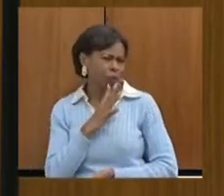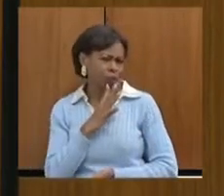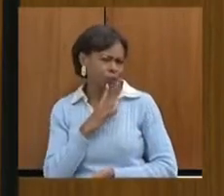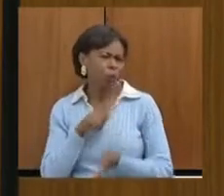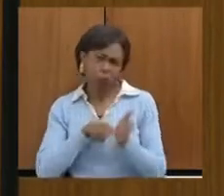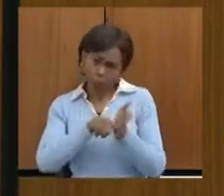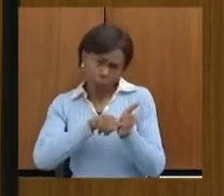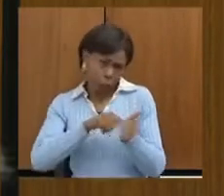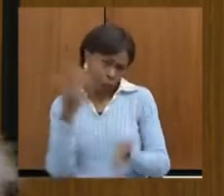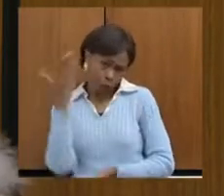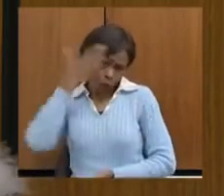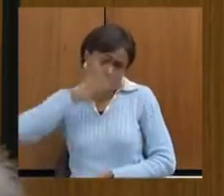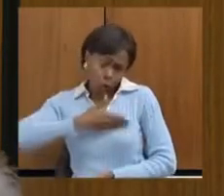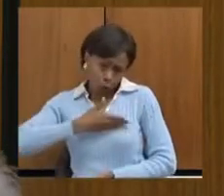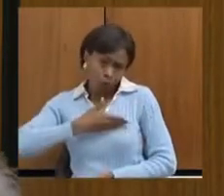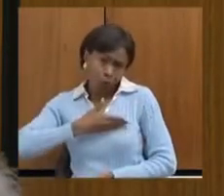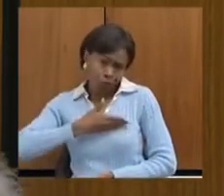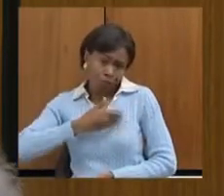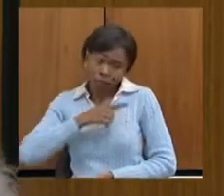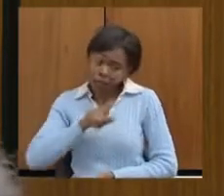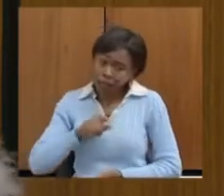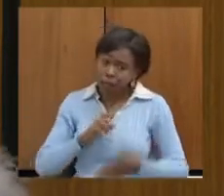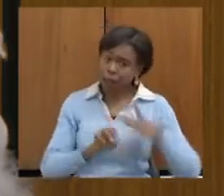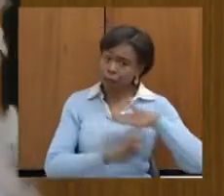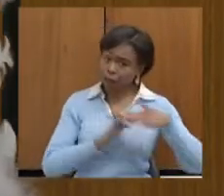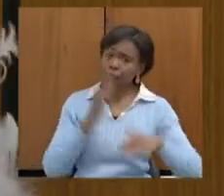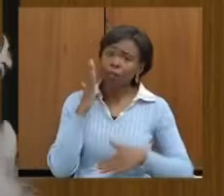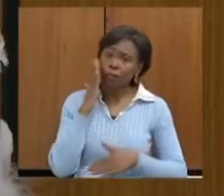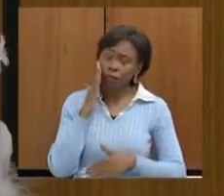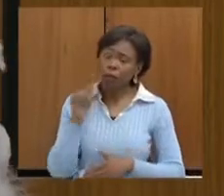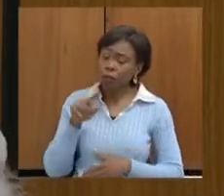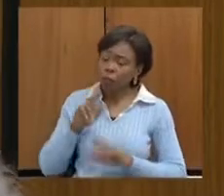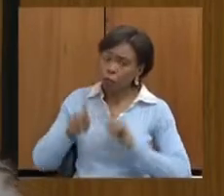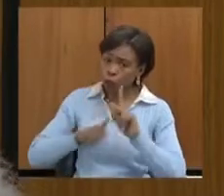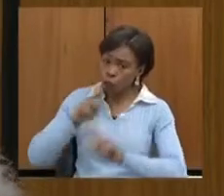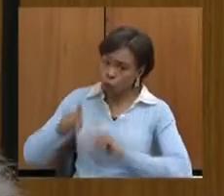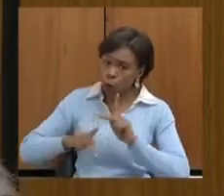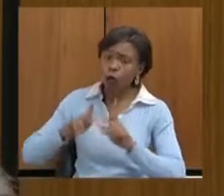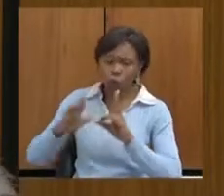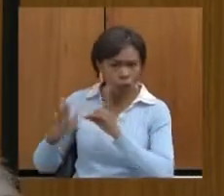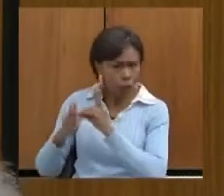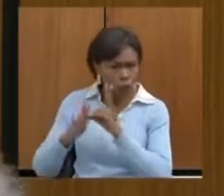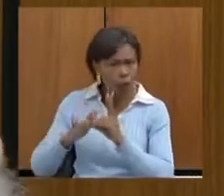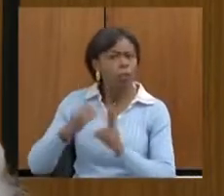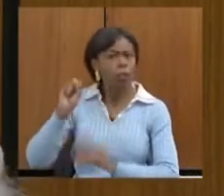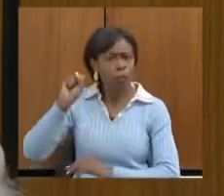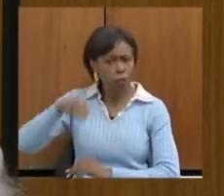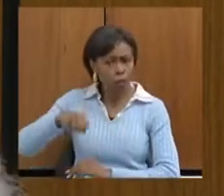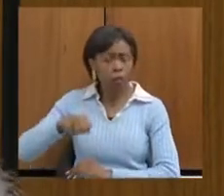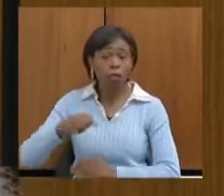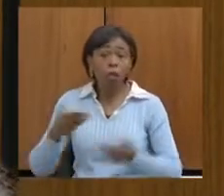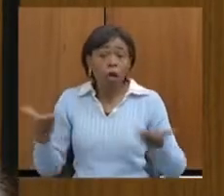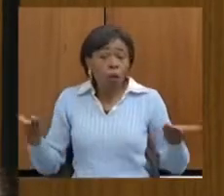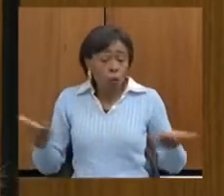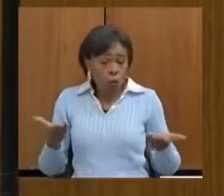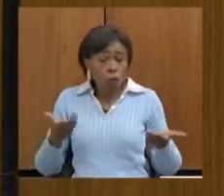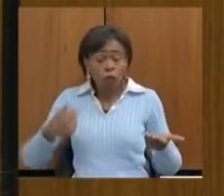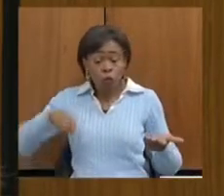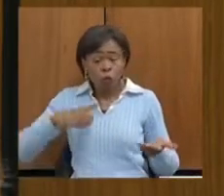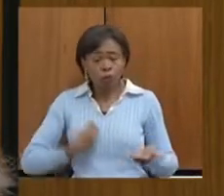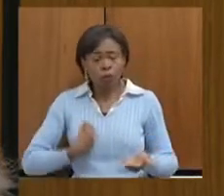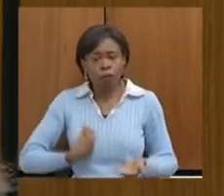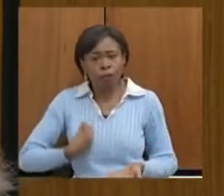e dos povos das pessoas que altos e declararam missão indígena assim e nós hoje nós